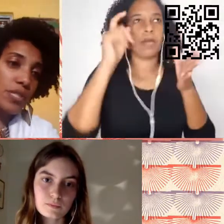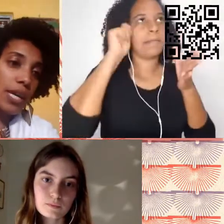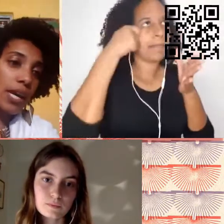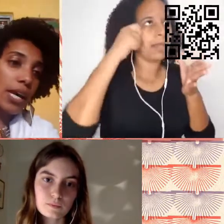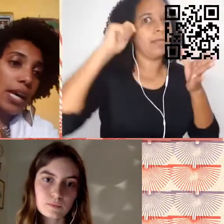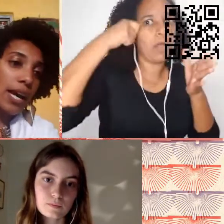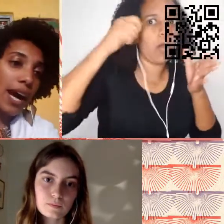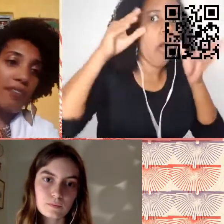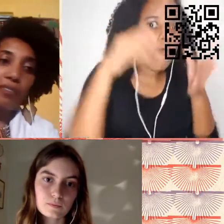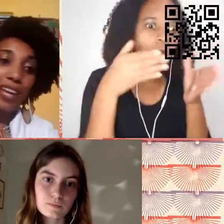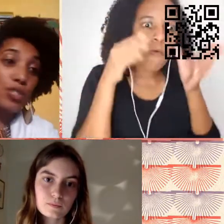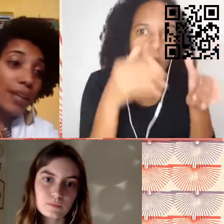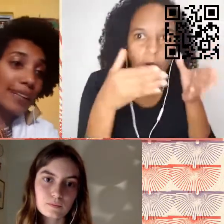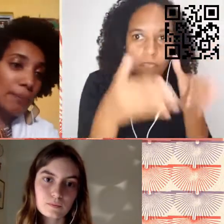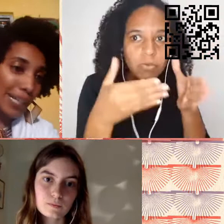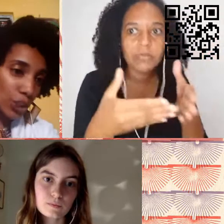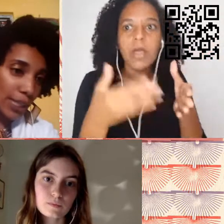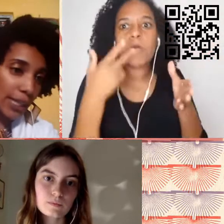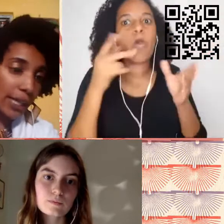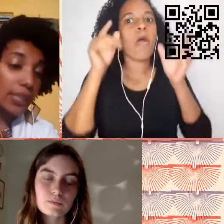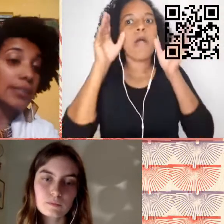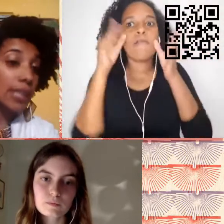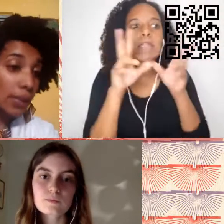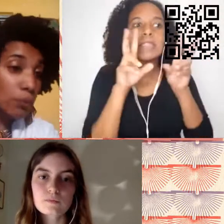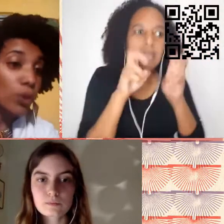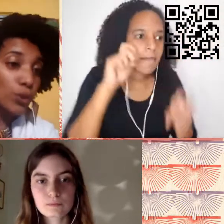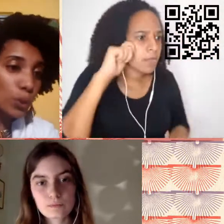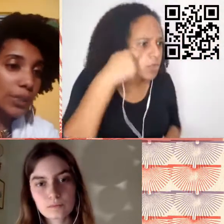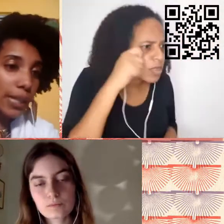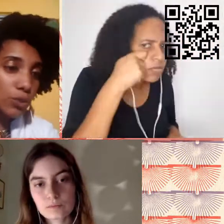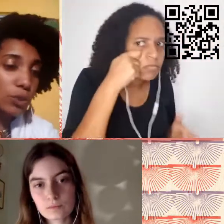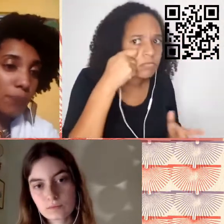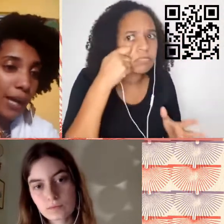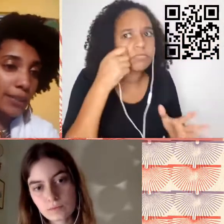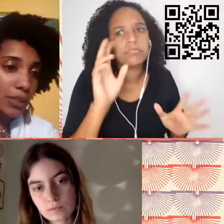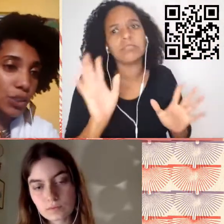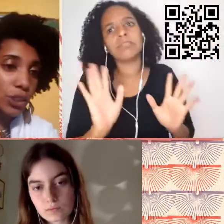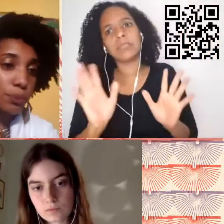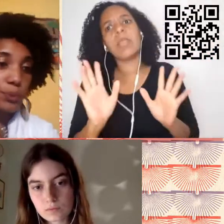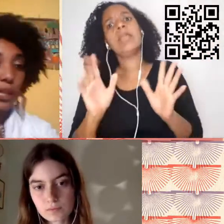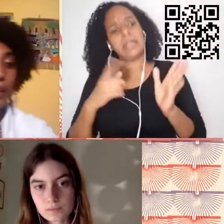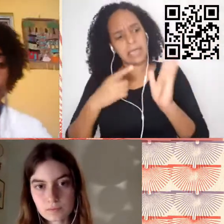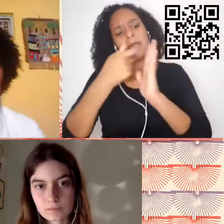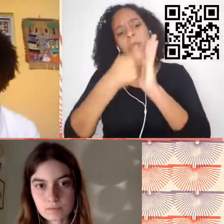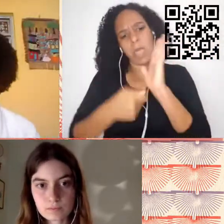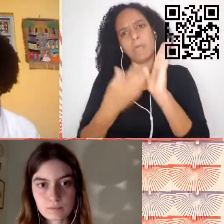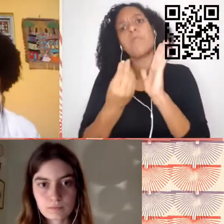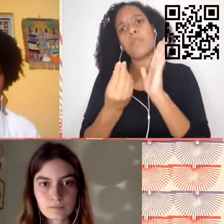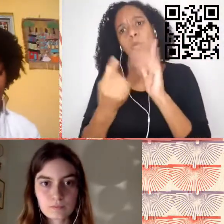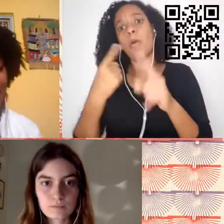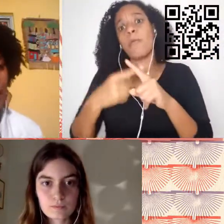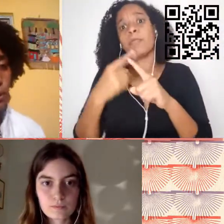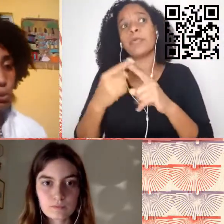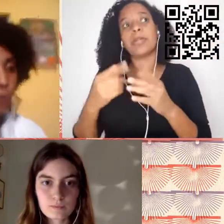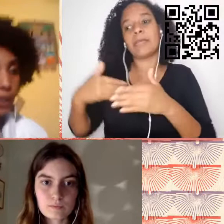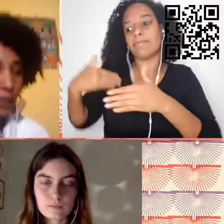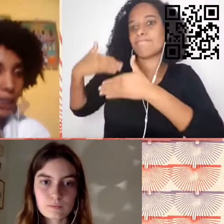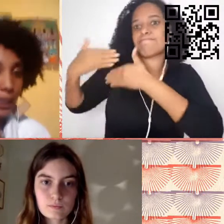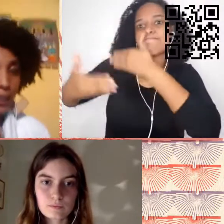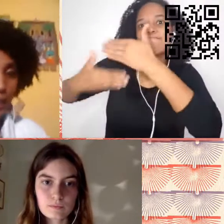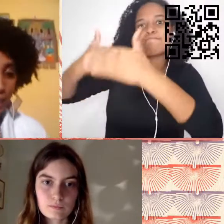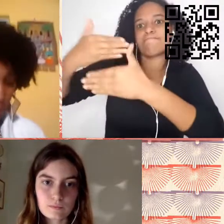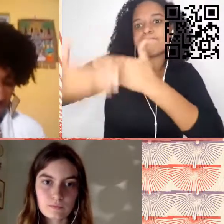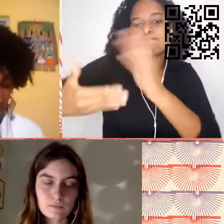pessoas vão dizer... Ah, vai falar só da temática negra. Sim, muitos dos textos partem disso, porque dentro da trajetória da